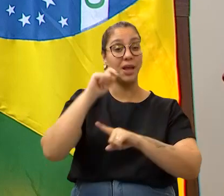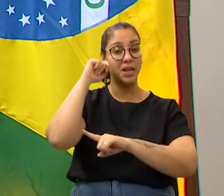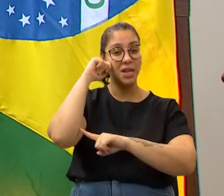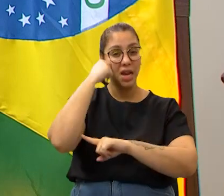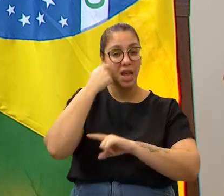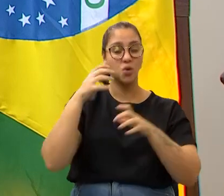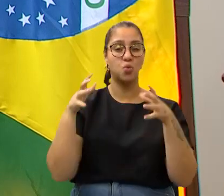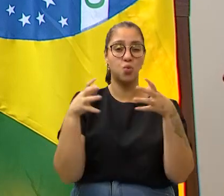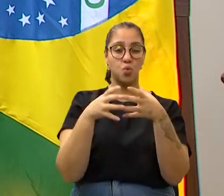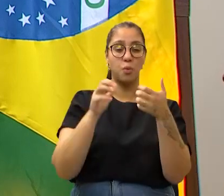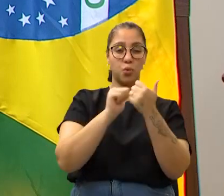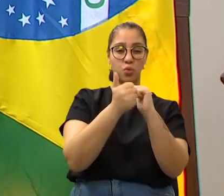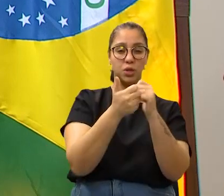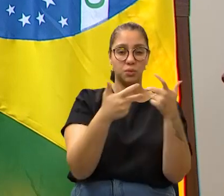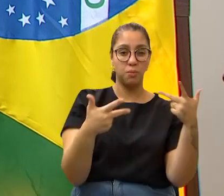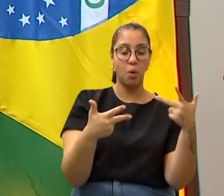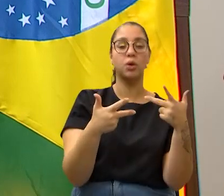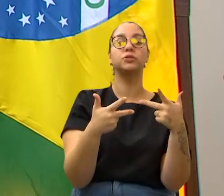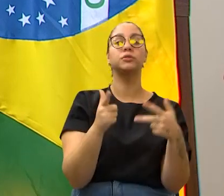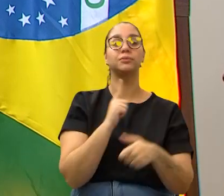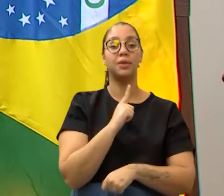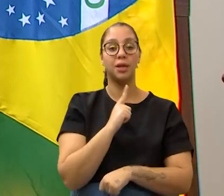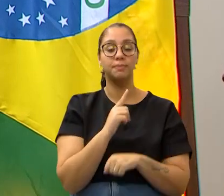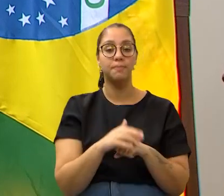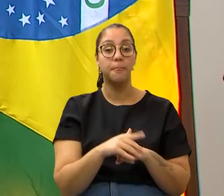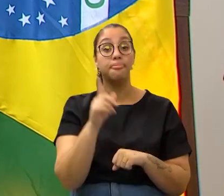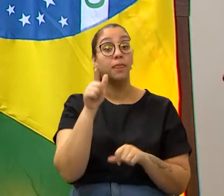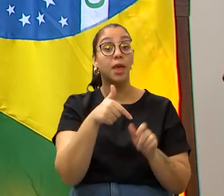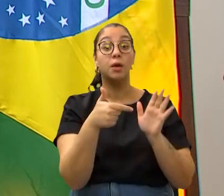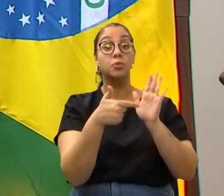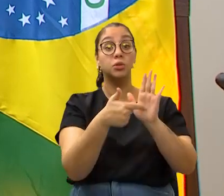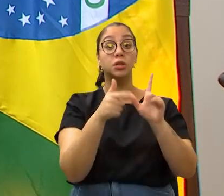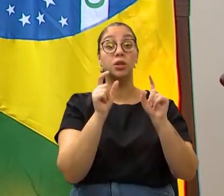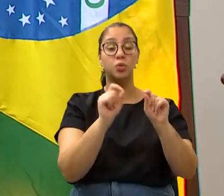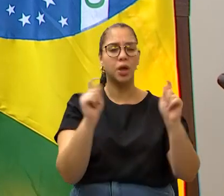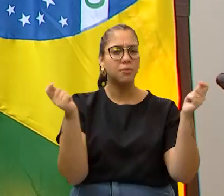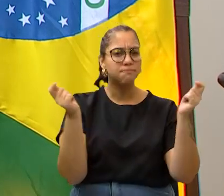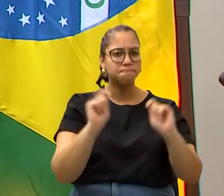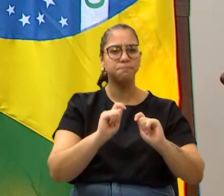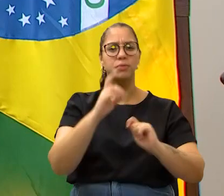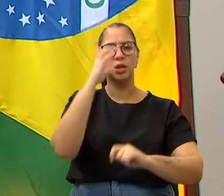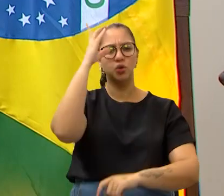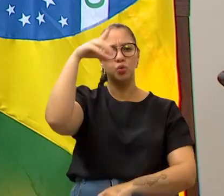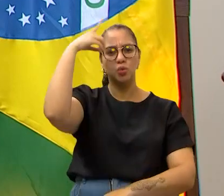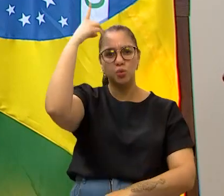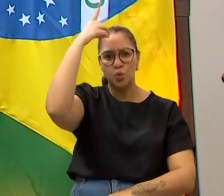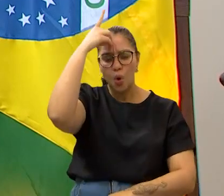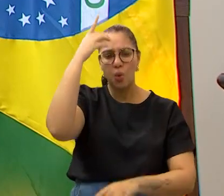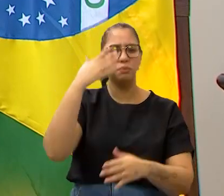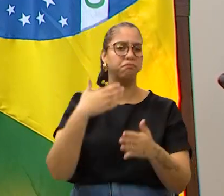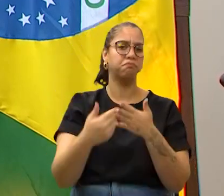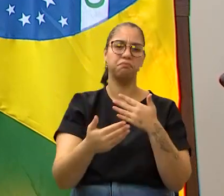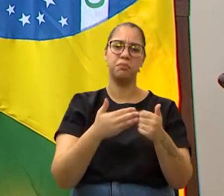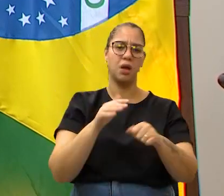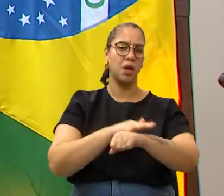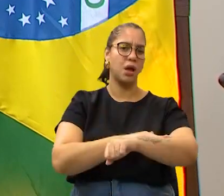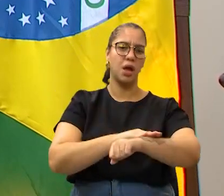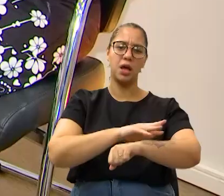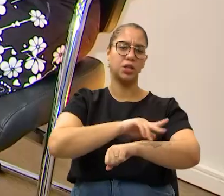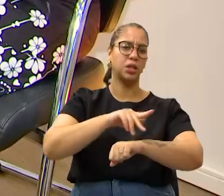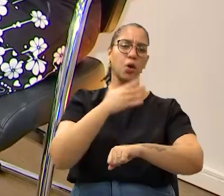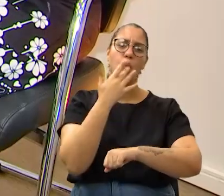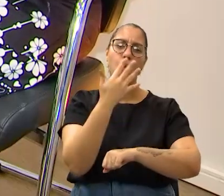raça negra também no esporte, no futebol, mostrando que o talento, o dom, independe da cor da